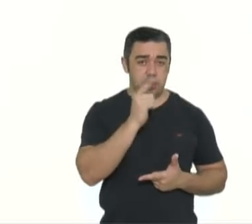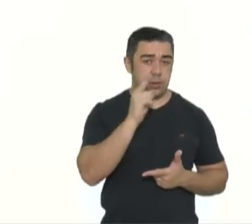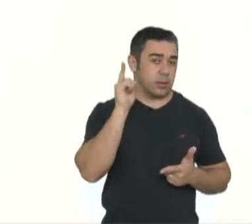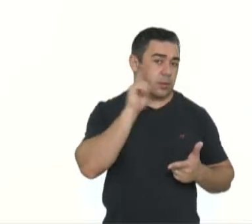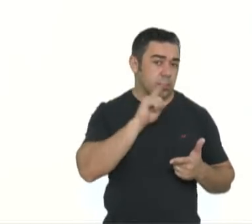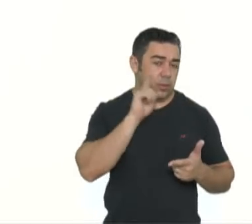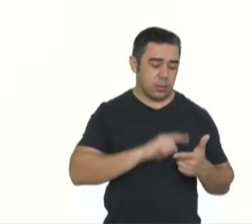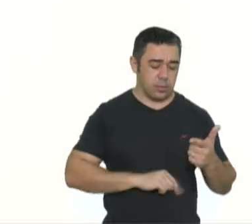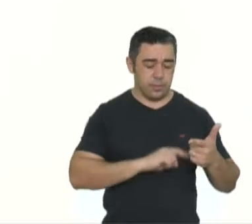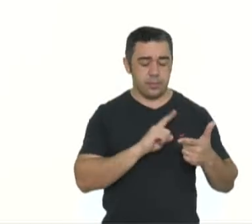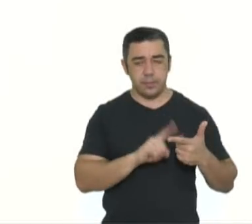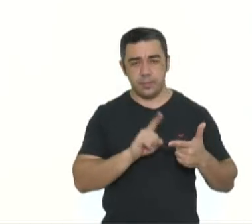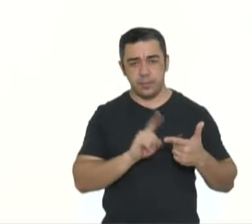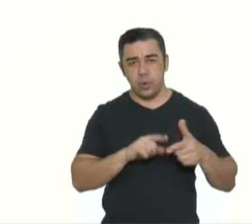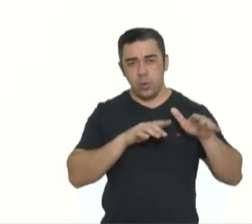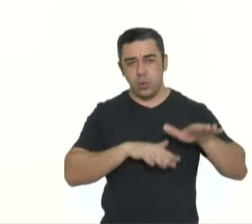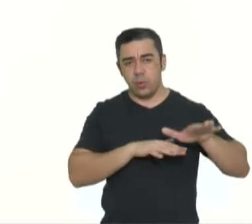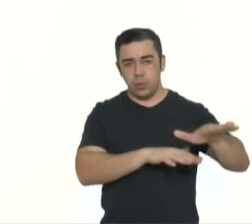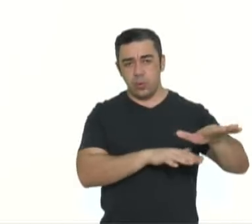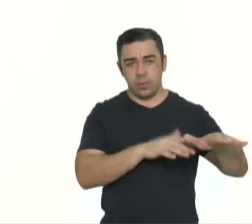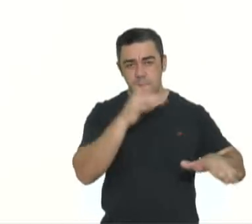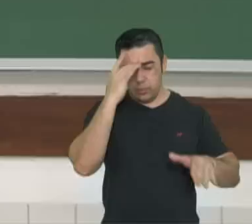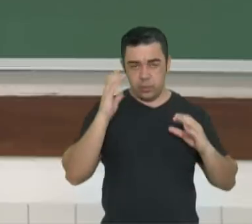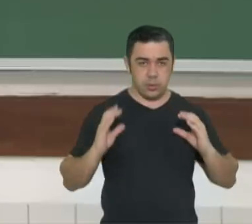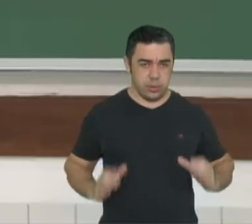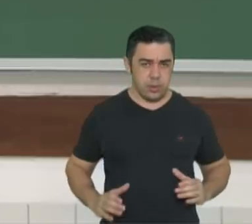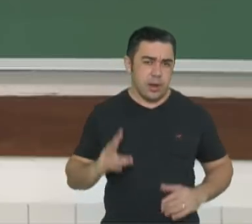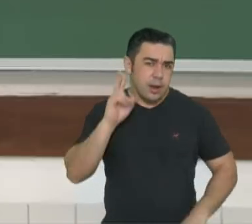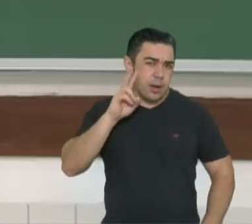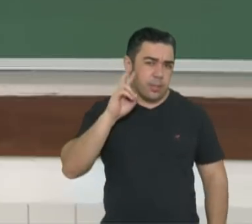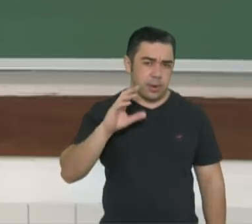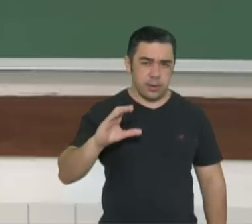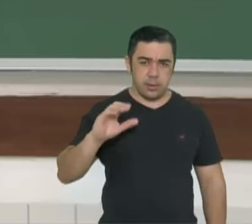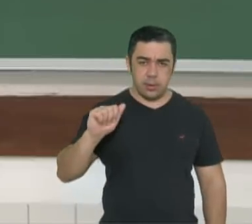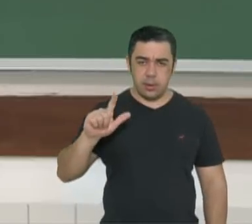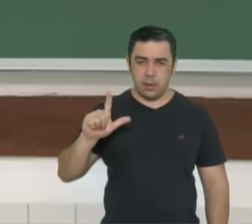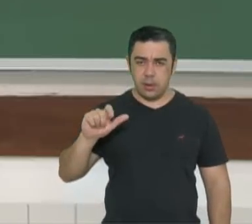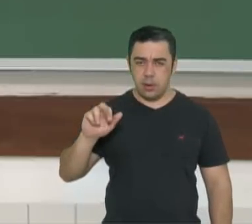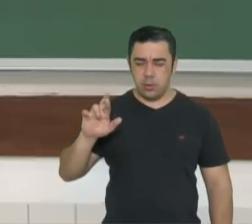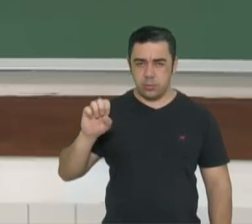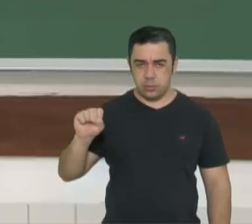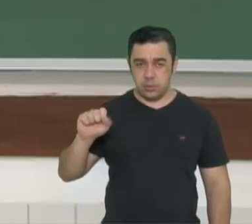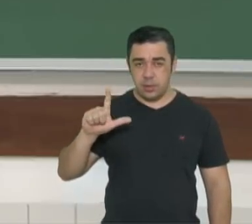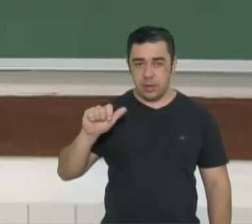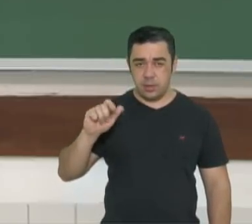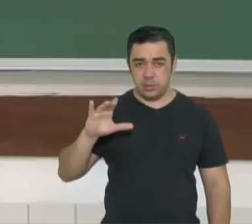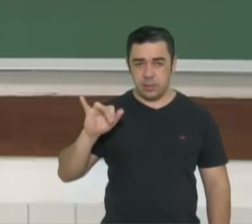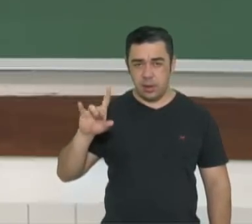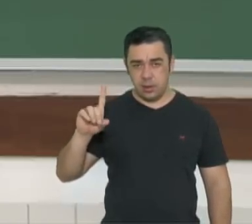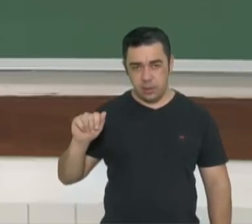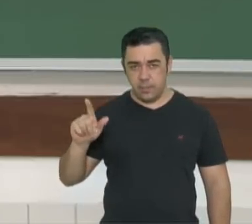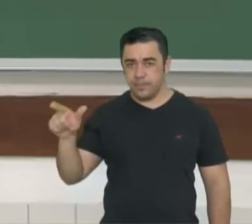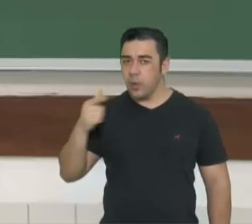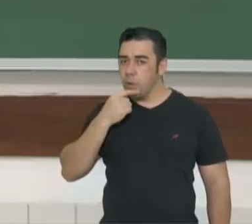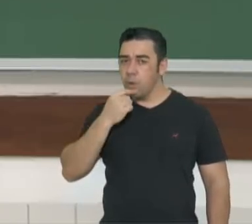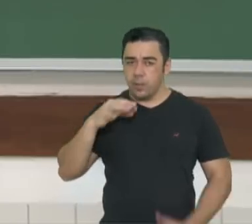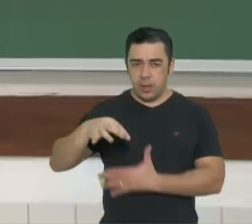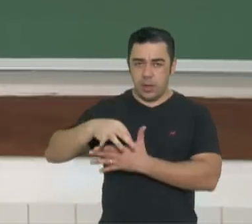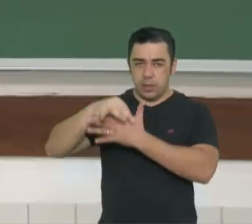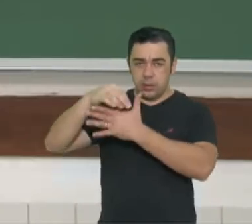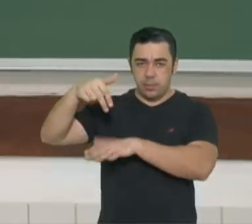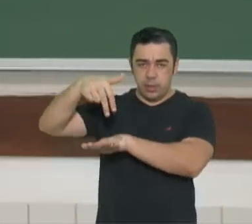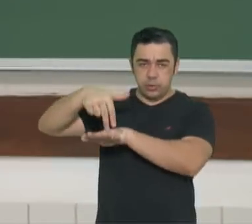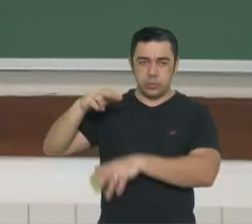civis liderados pelo Carlos Lacerda, lembra do Carlos Lacerda? Desde o Getúlio Vargas, estamos falando dele, líder da UDN?